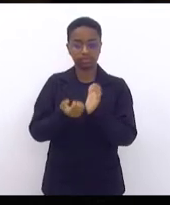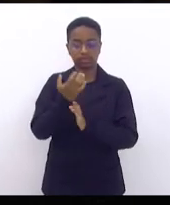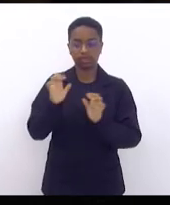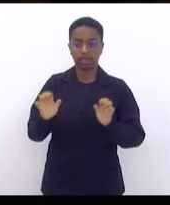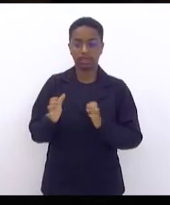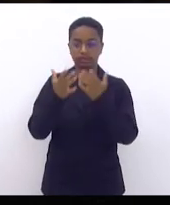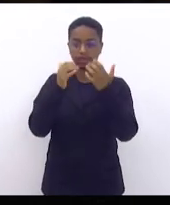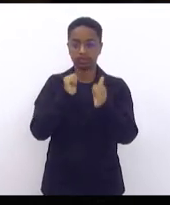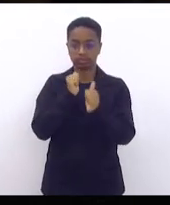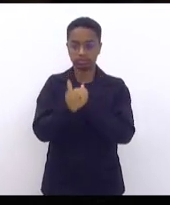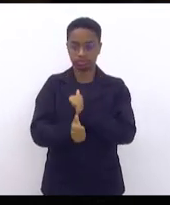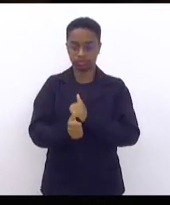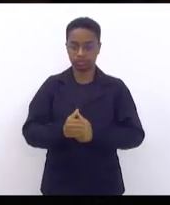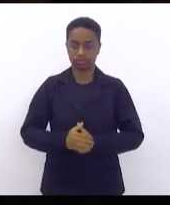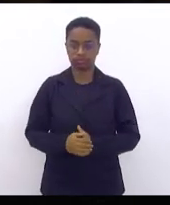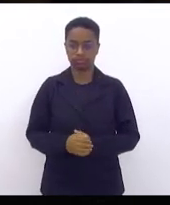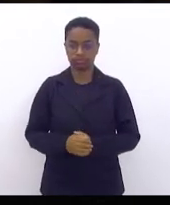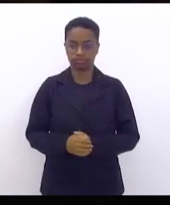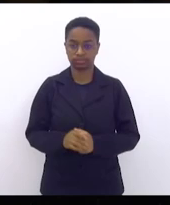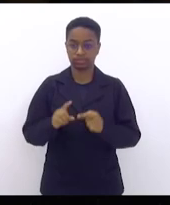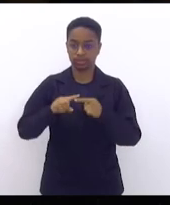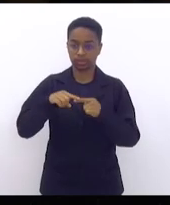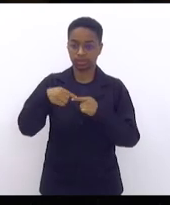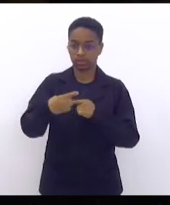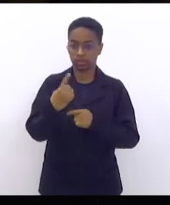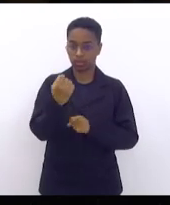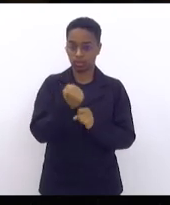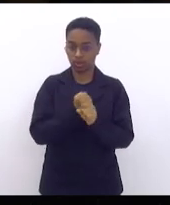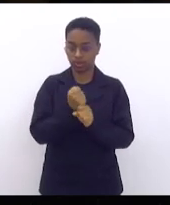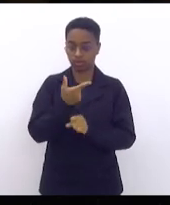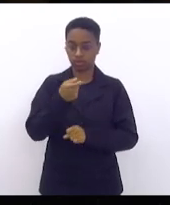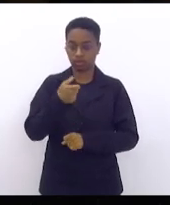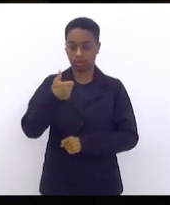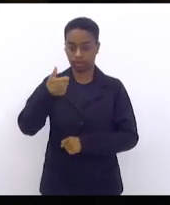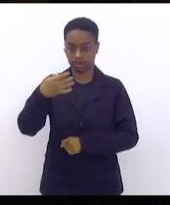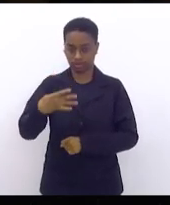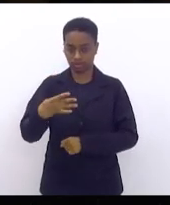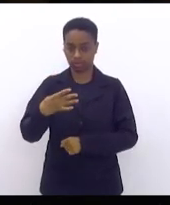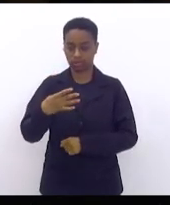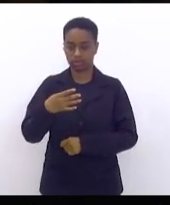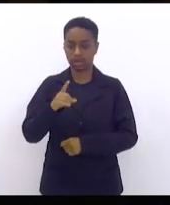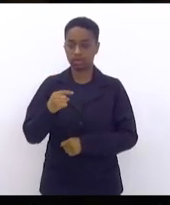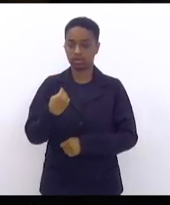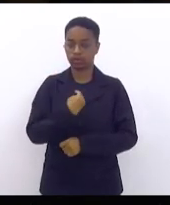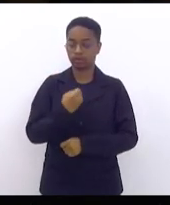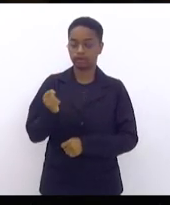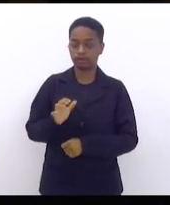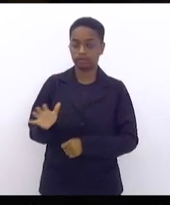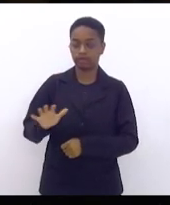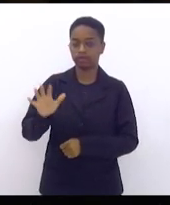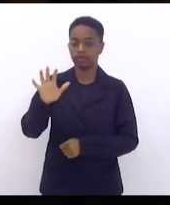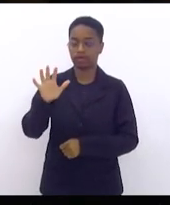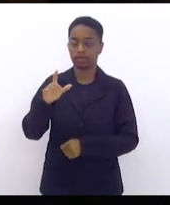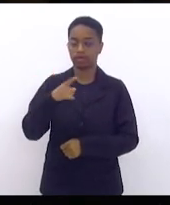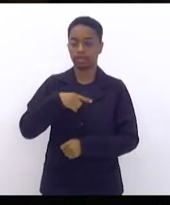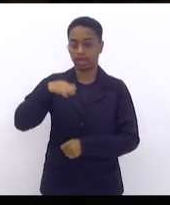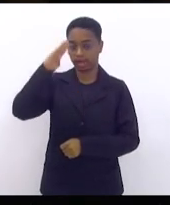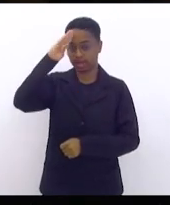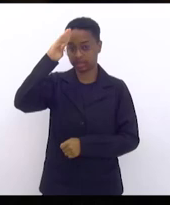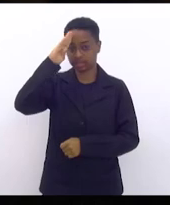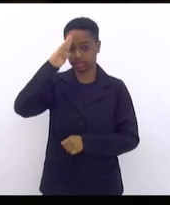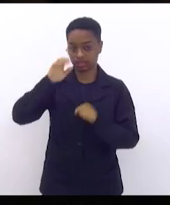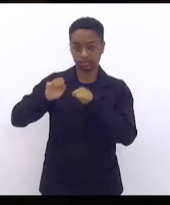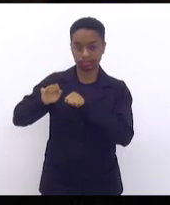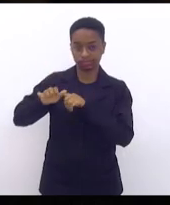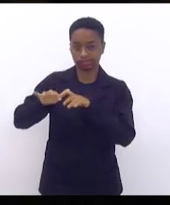eventos esportivos. Um ano depois, em 2014, nossa favela foi ocupada pelo Exército Brasileiro,